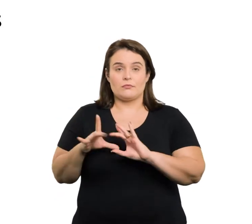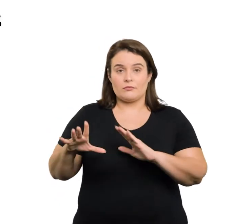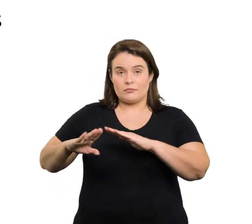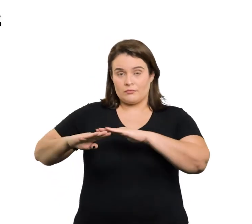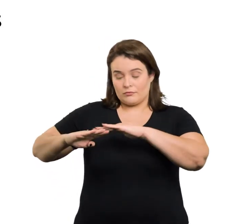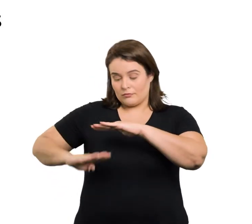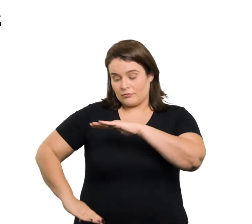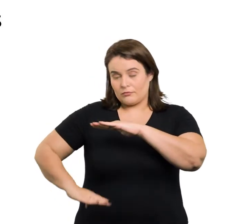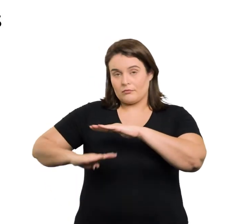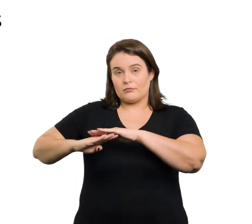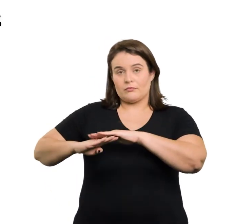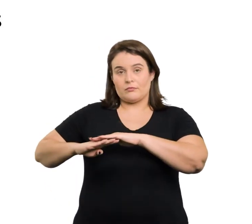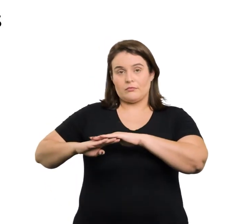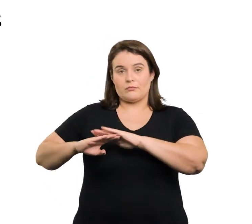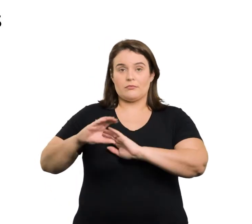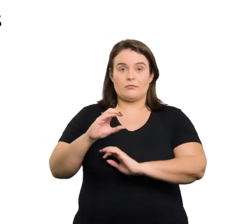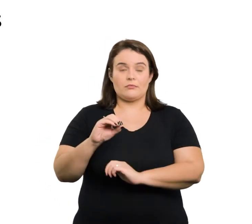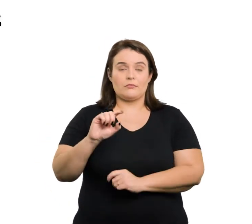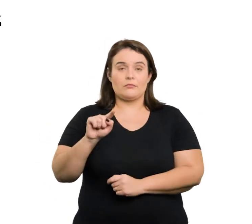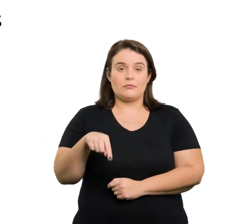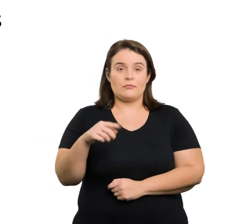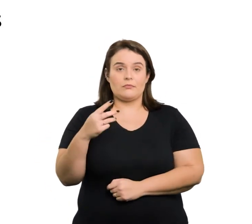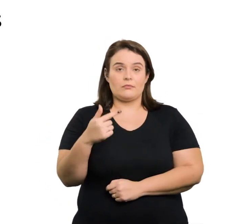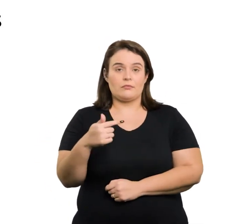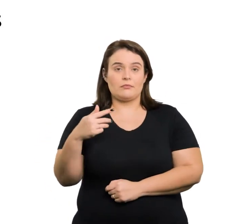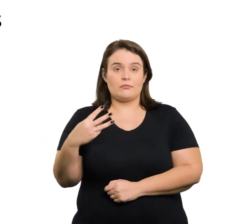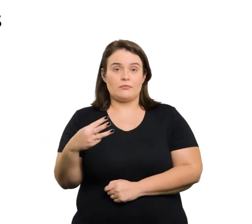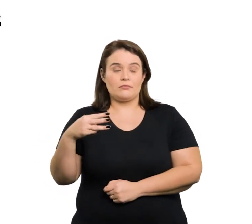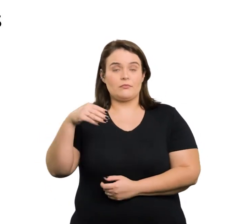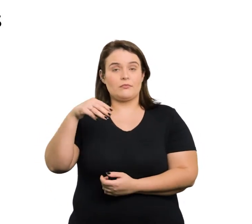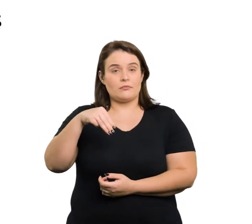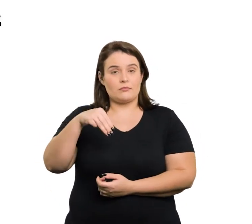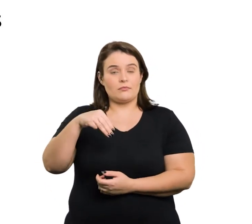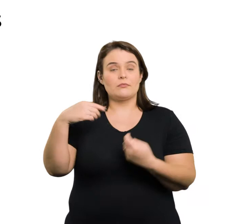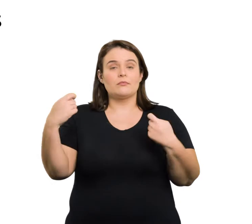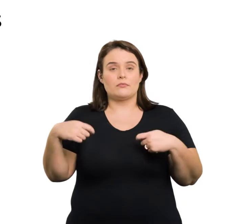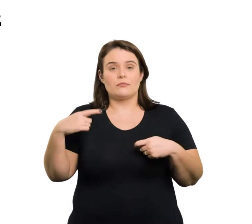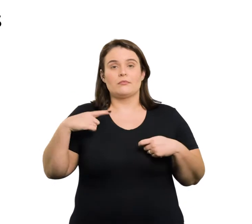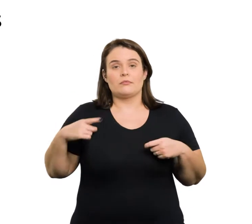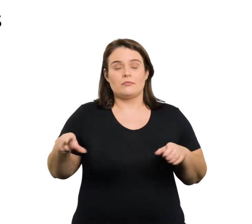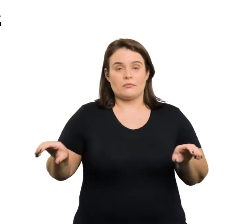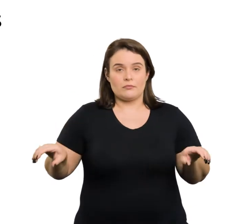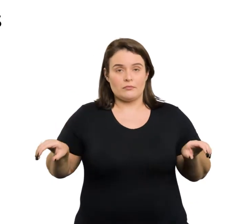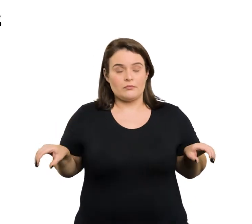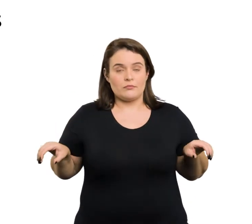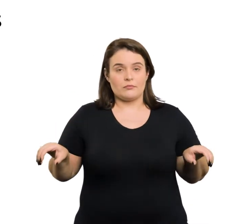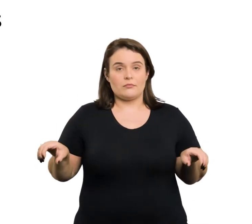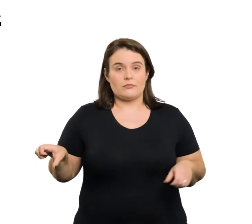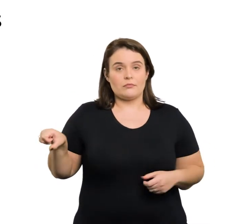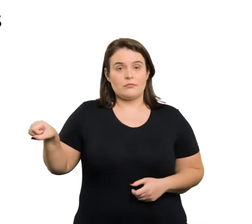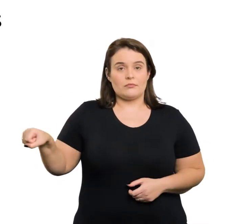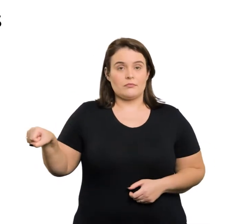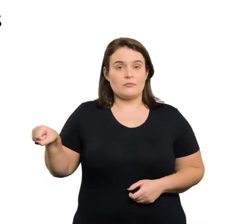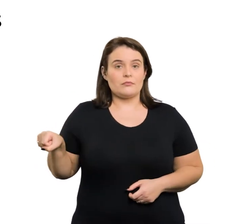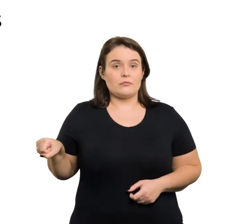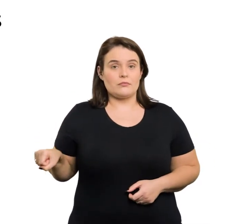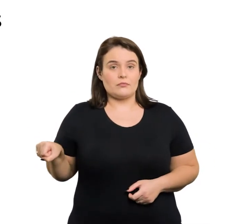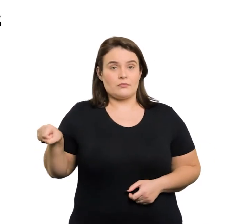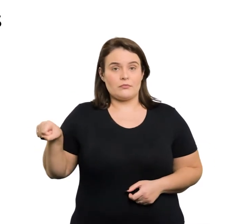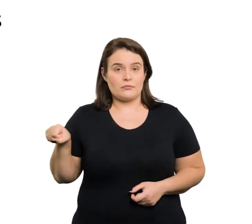0,80 metro e livre inferior de 0,73 metro dotado de barras de